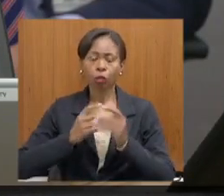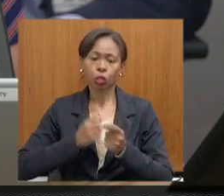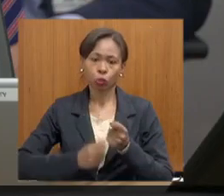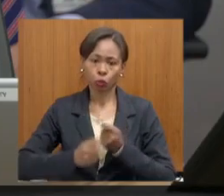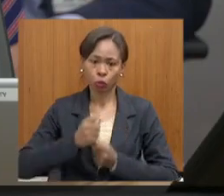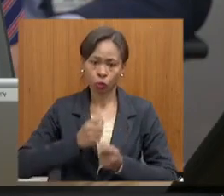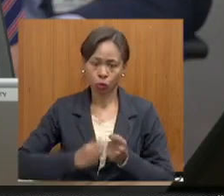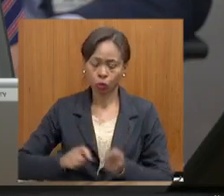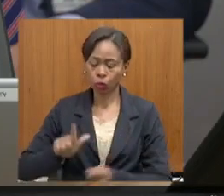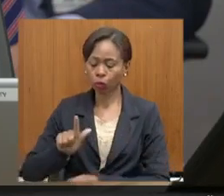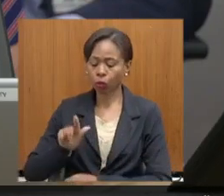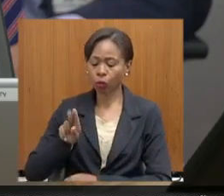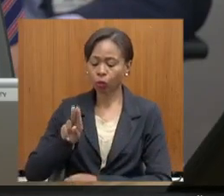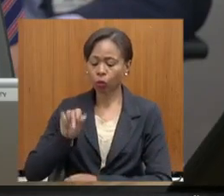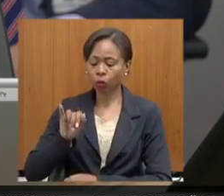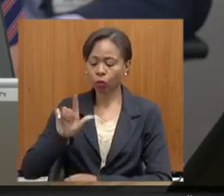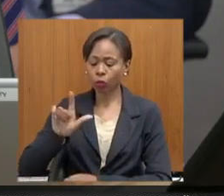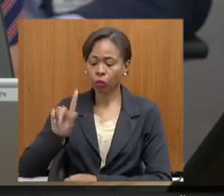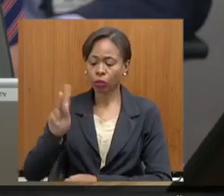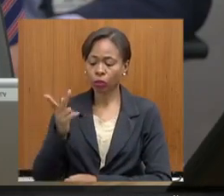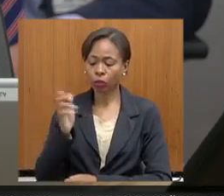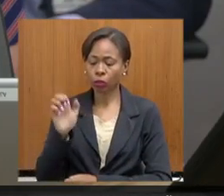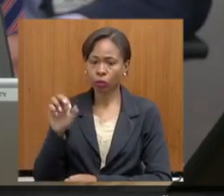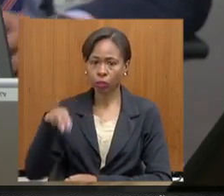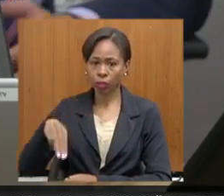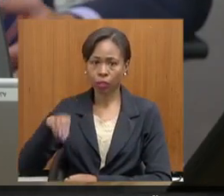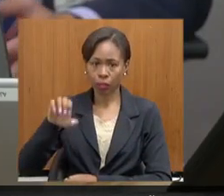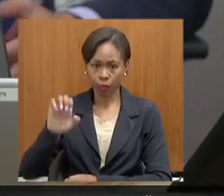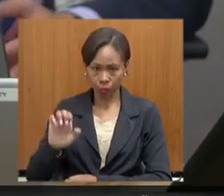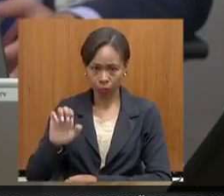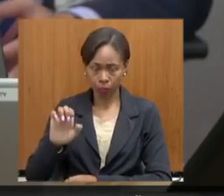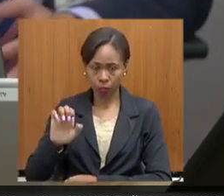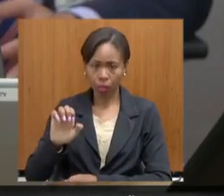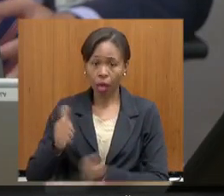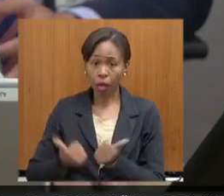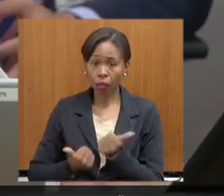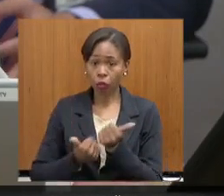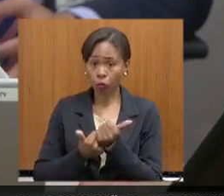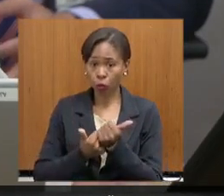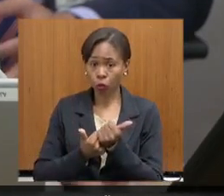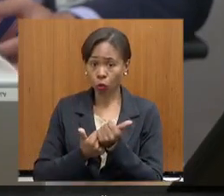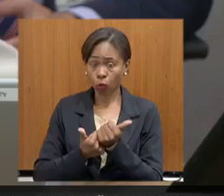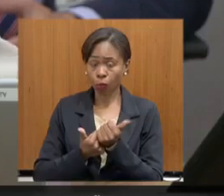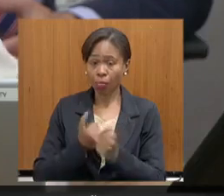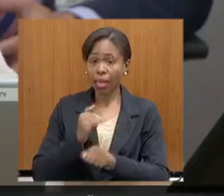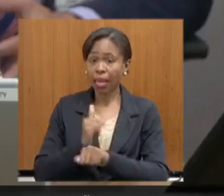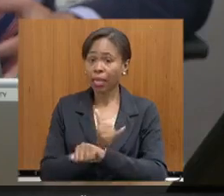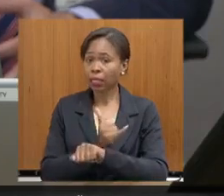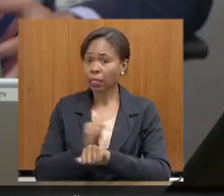senhor Guilherme Lobato assessor estratégico da sede